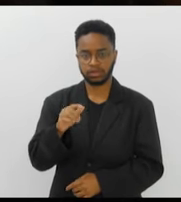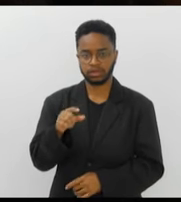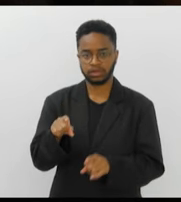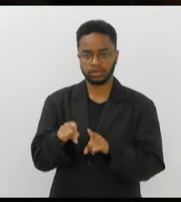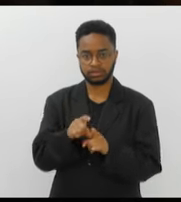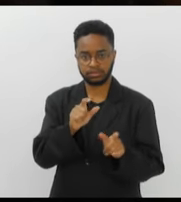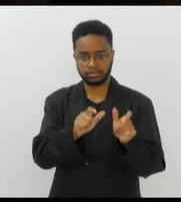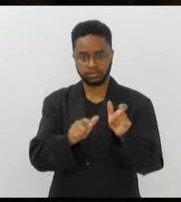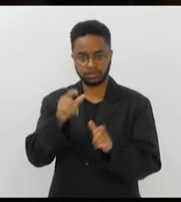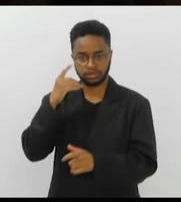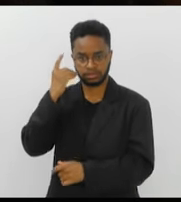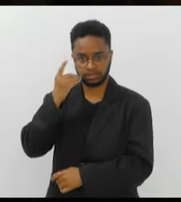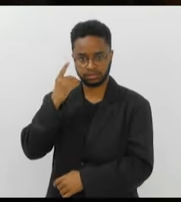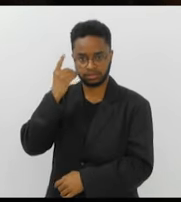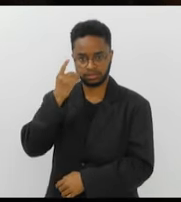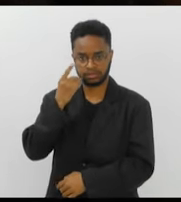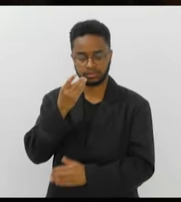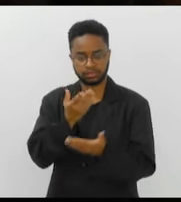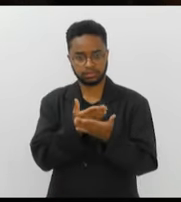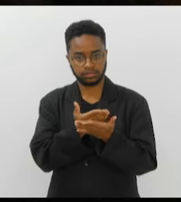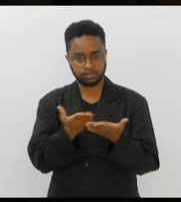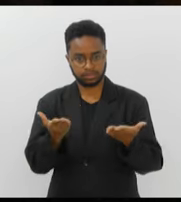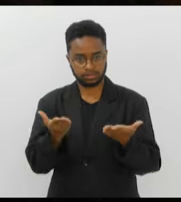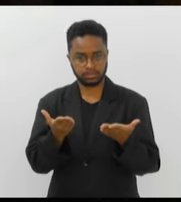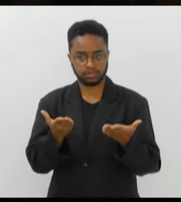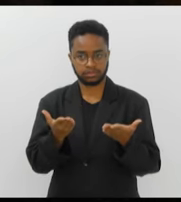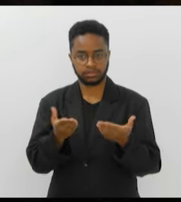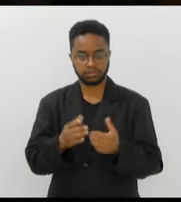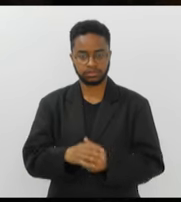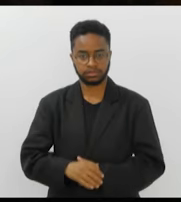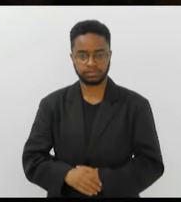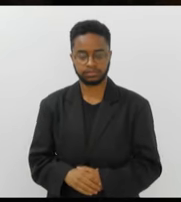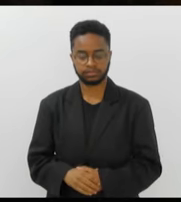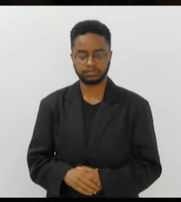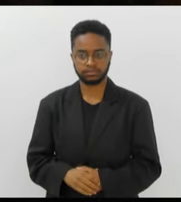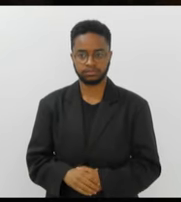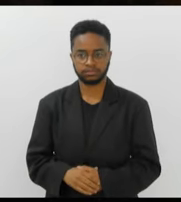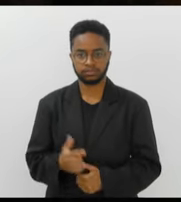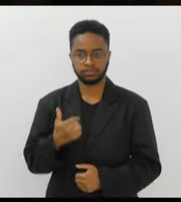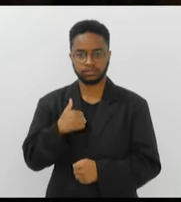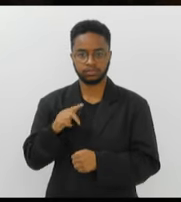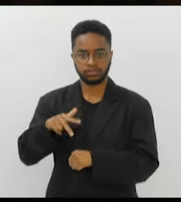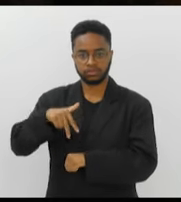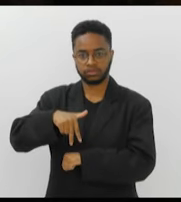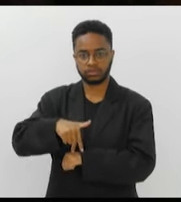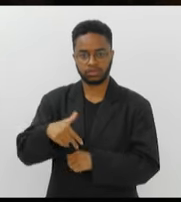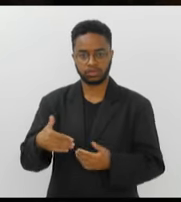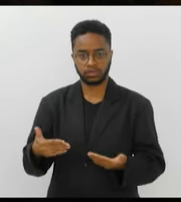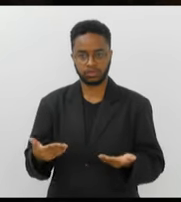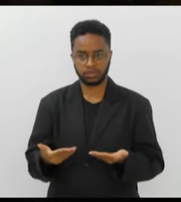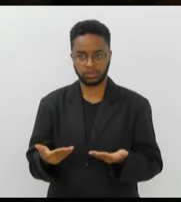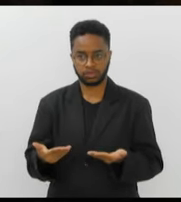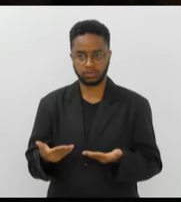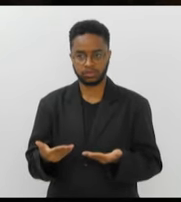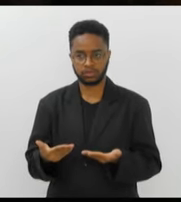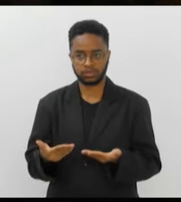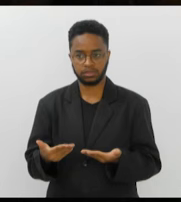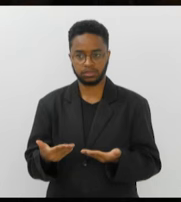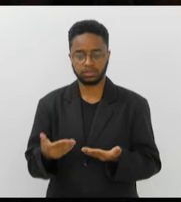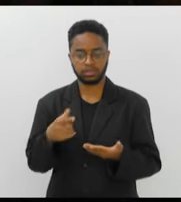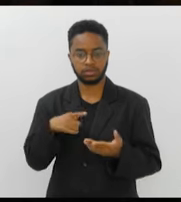deputados, senhoras e senhores, eu venho a essa tribuna e o